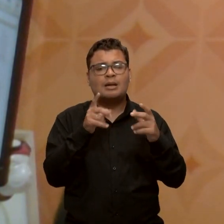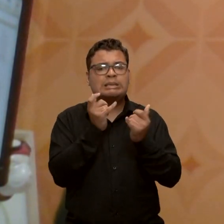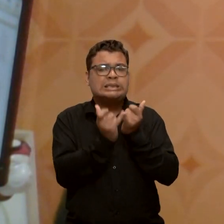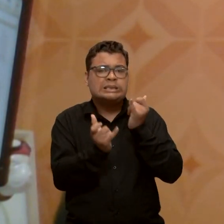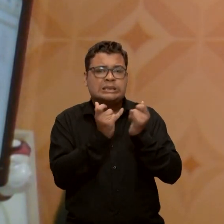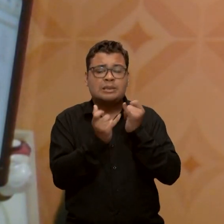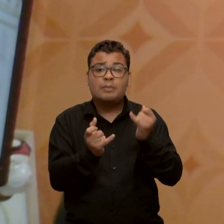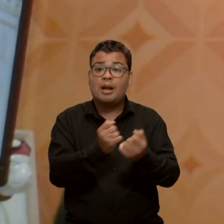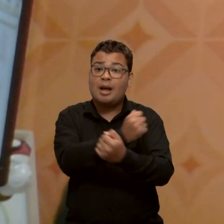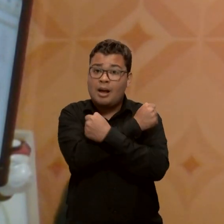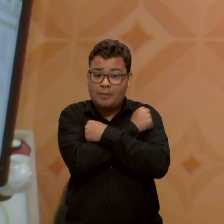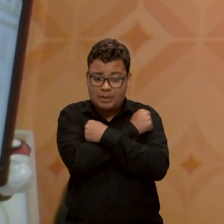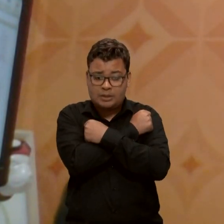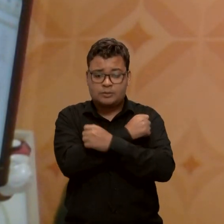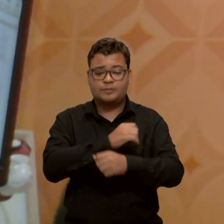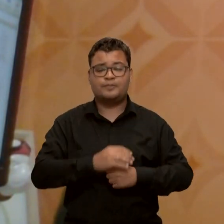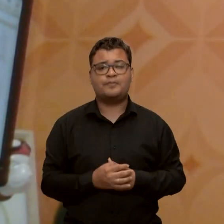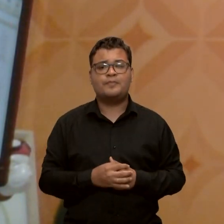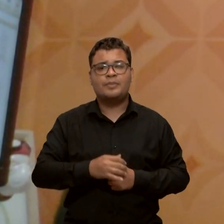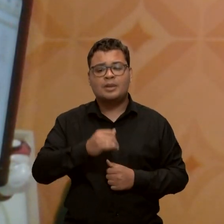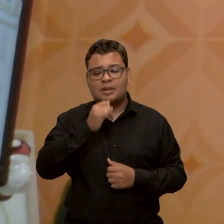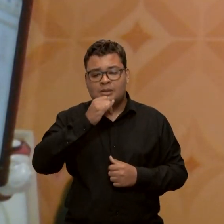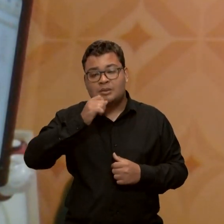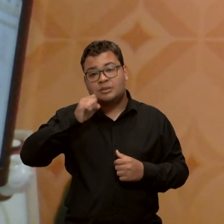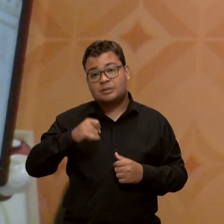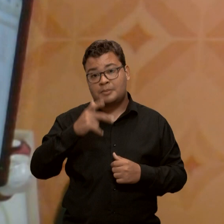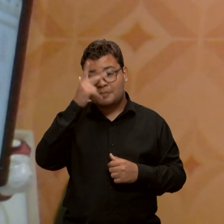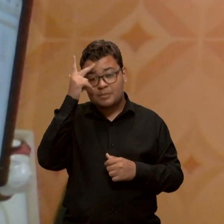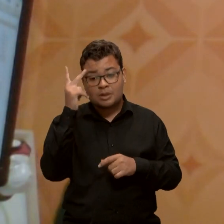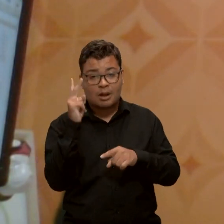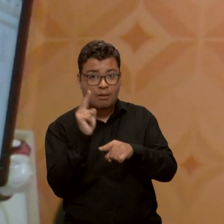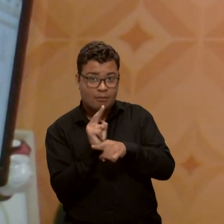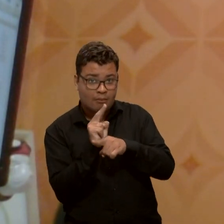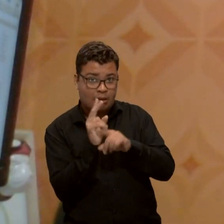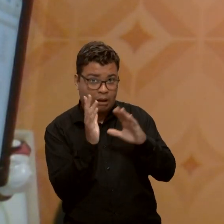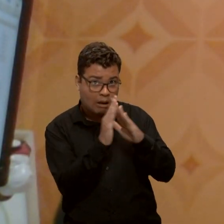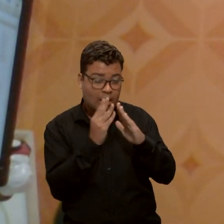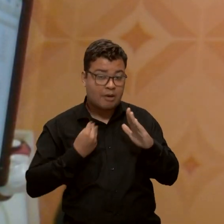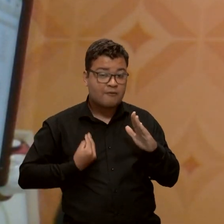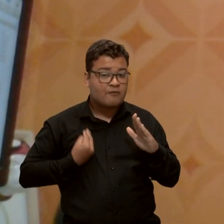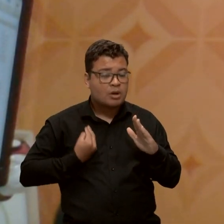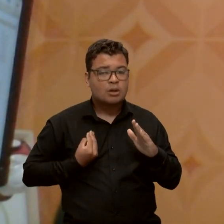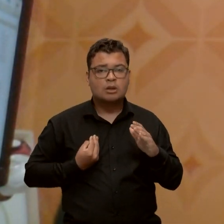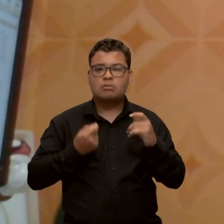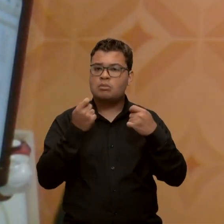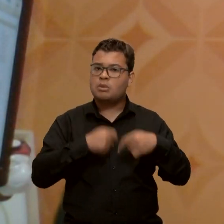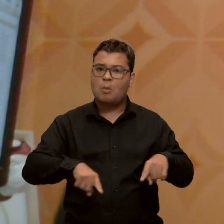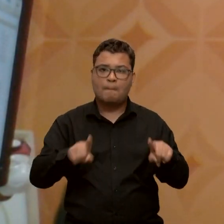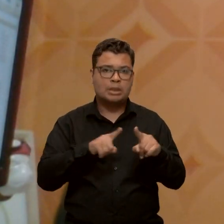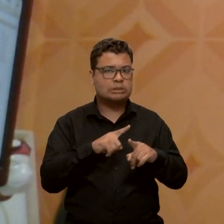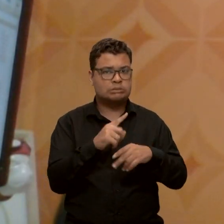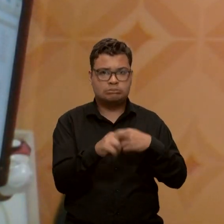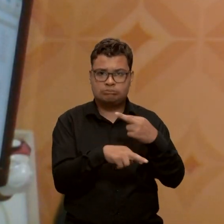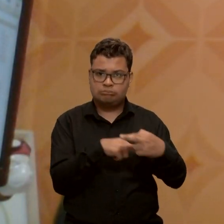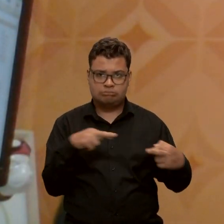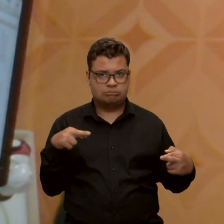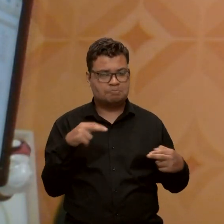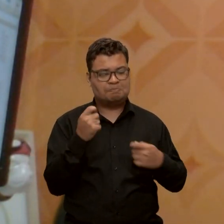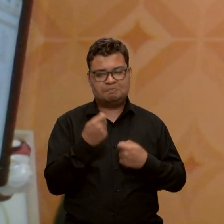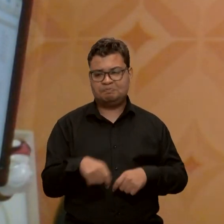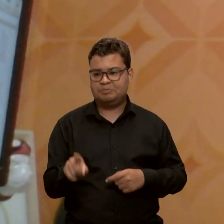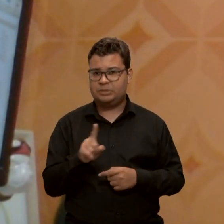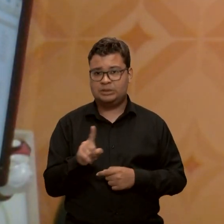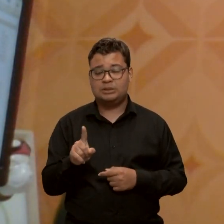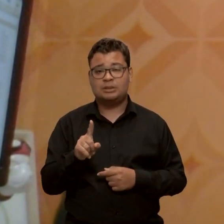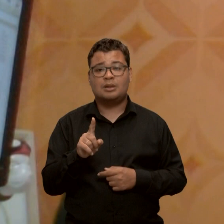abraço. Então, se o tutor está em casa, não existe a necessidade de fazer essa amarração. O cuidado que você deve ter